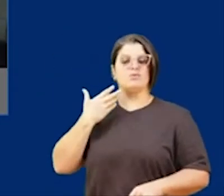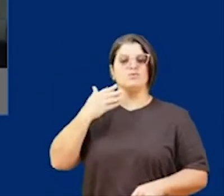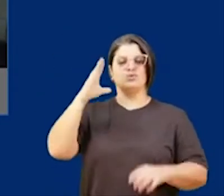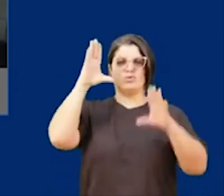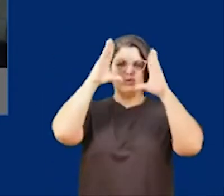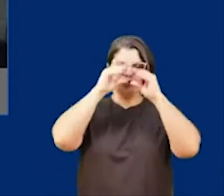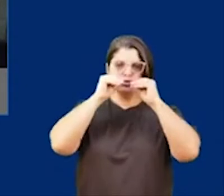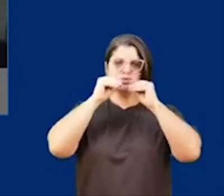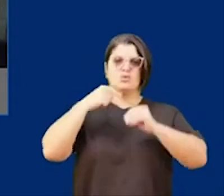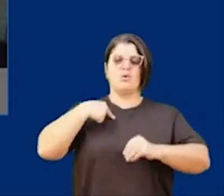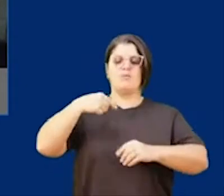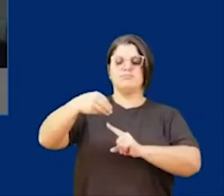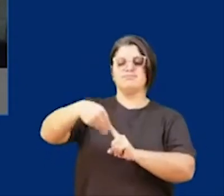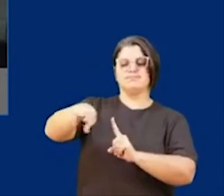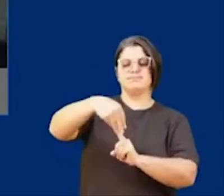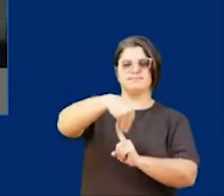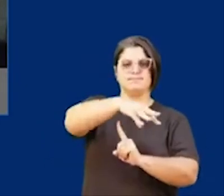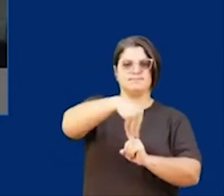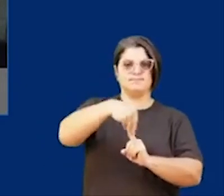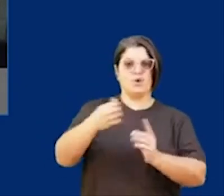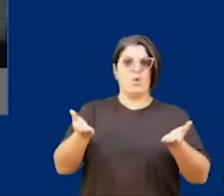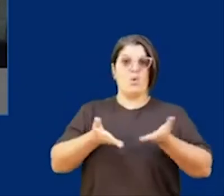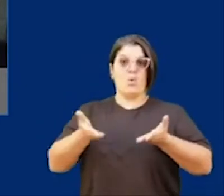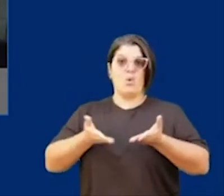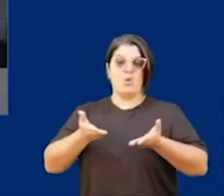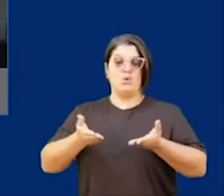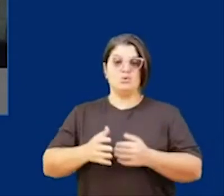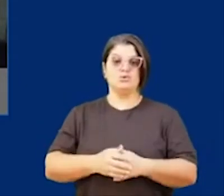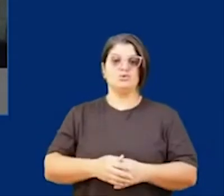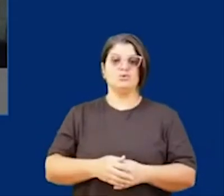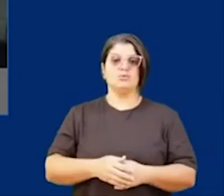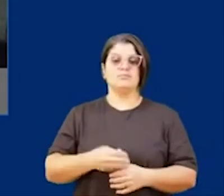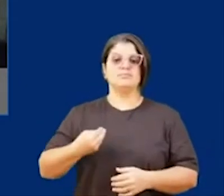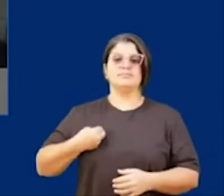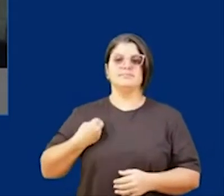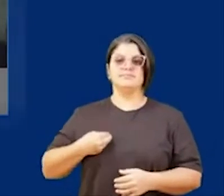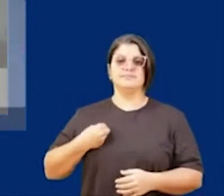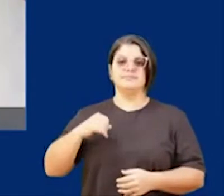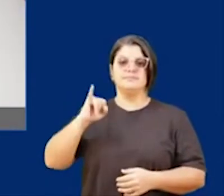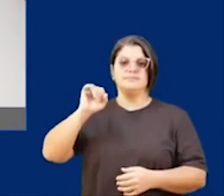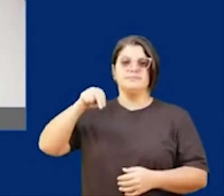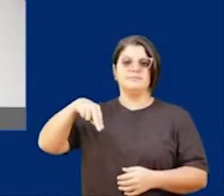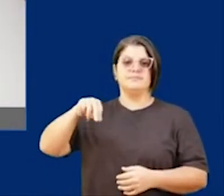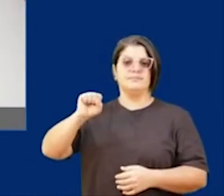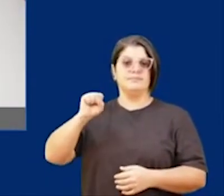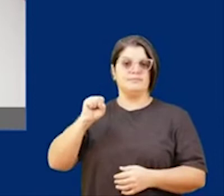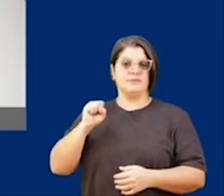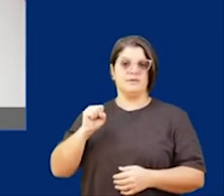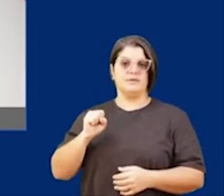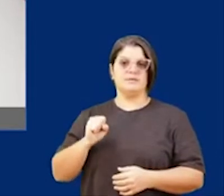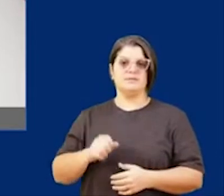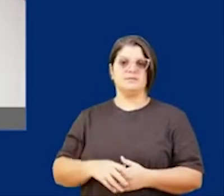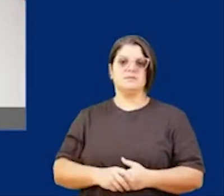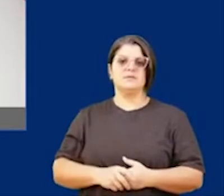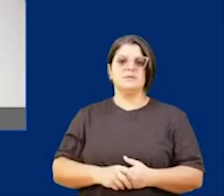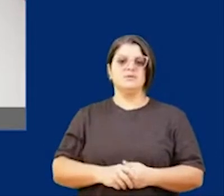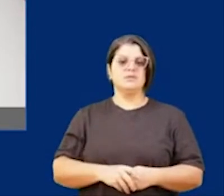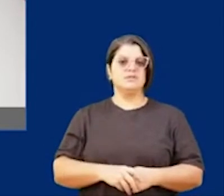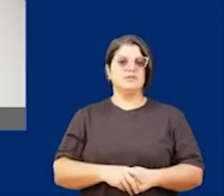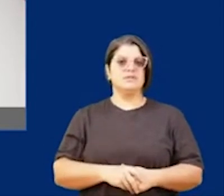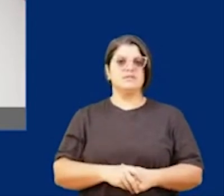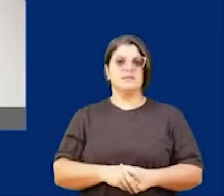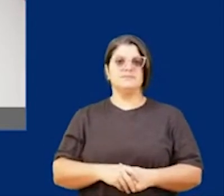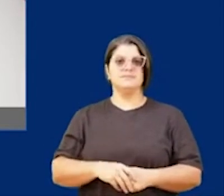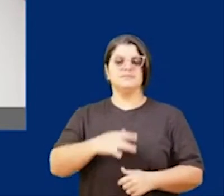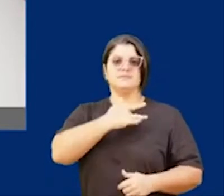prazer de mediar essa conversa de hoje, que vai contar com a presença da Inês Rugani, nutricionista sanitarista,